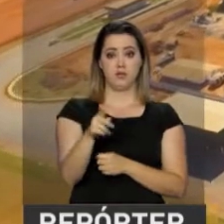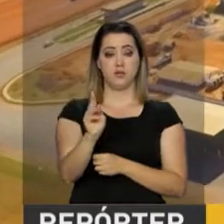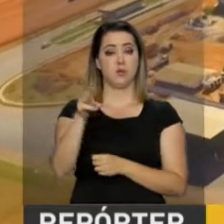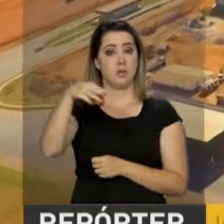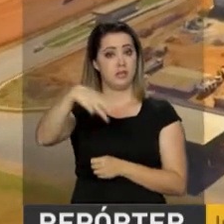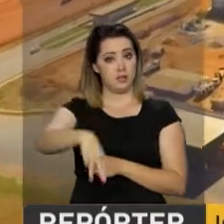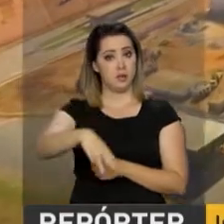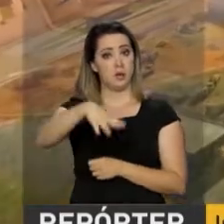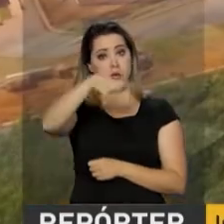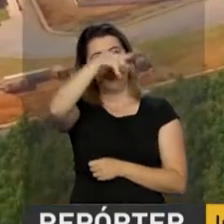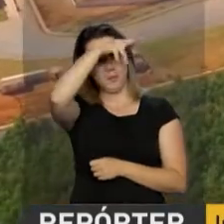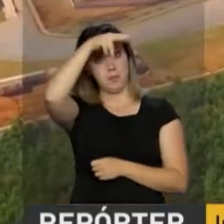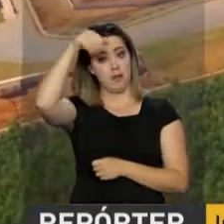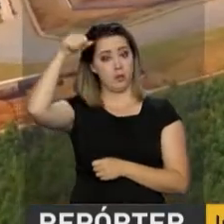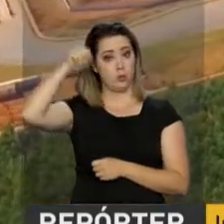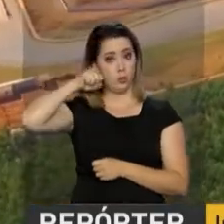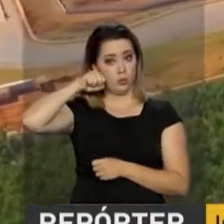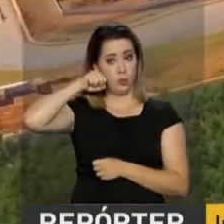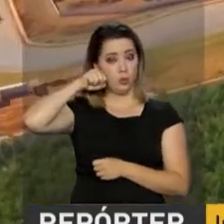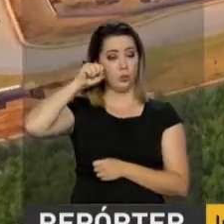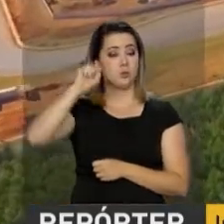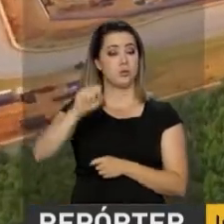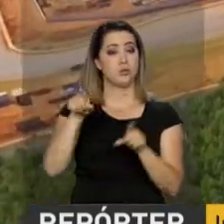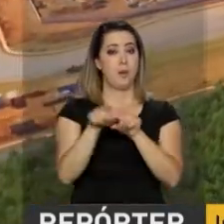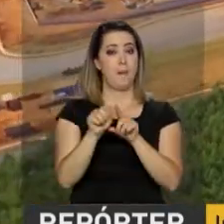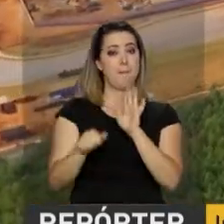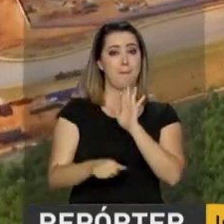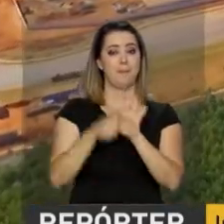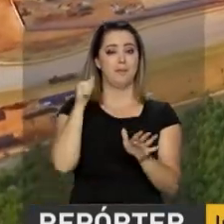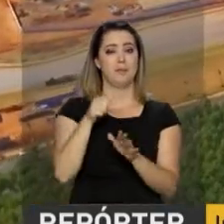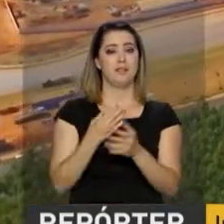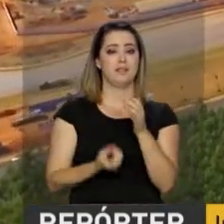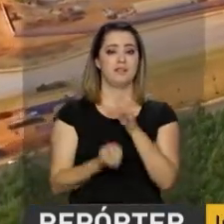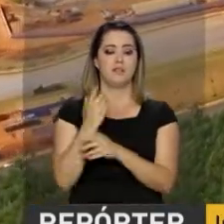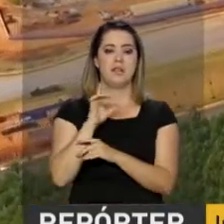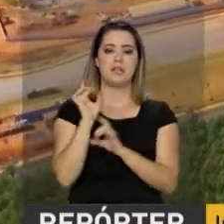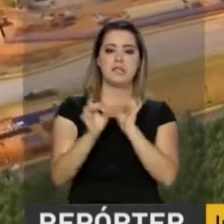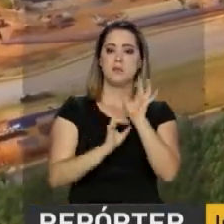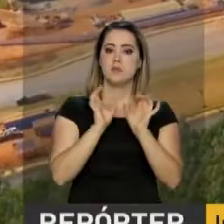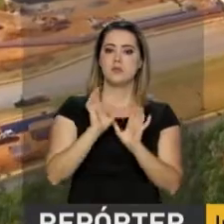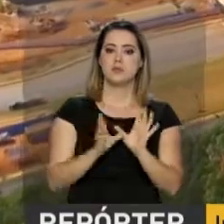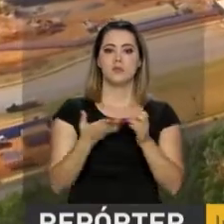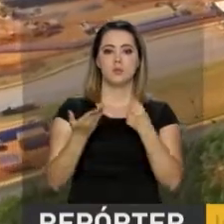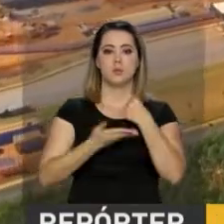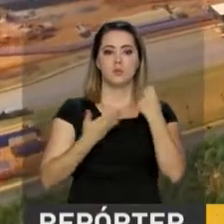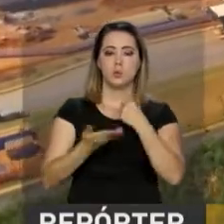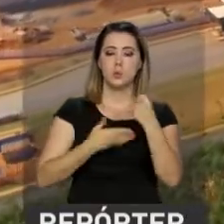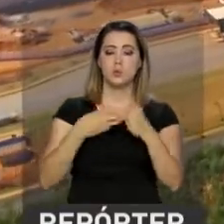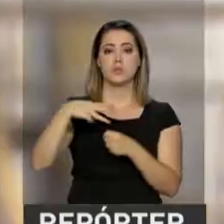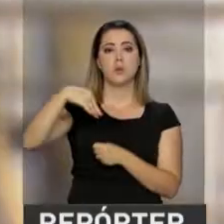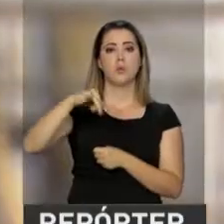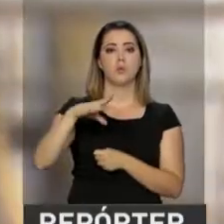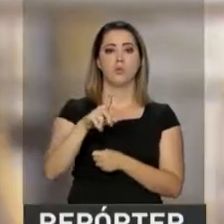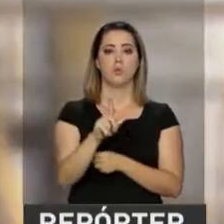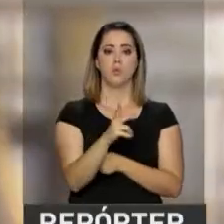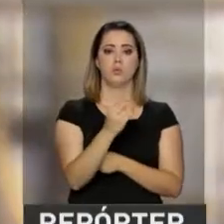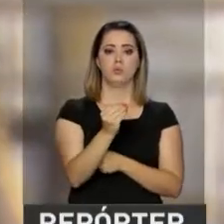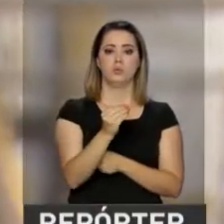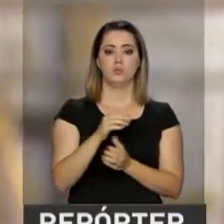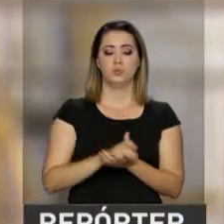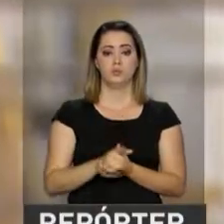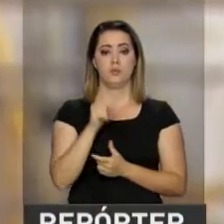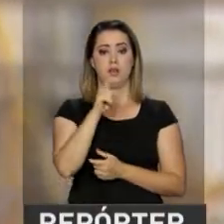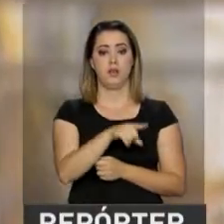capital mato grossense é a primeira do brasil criada especificamente para produzir etanol a partir do milho aqui os